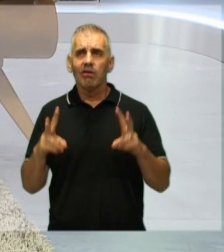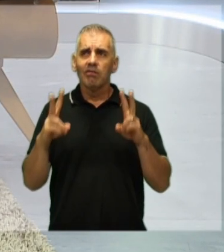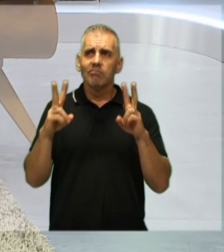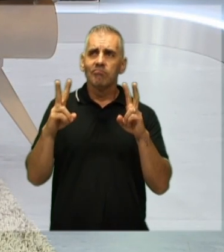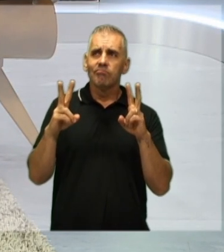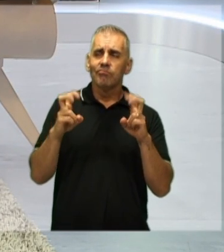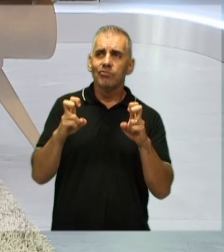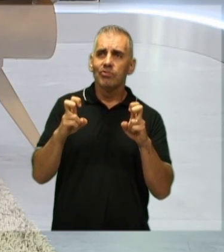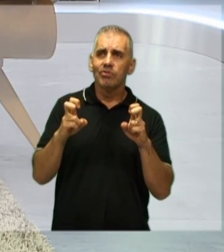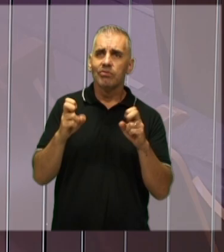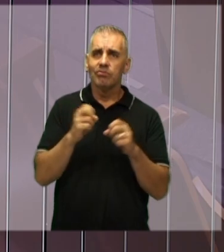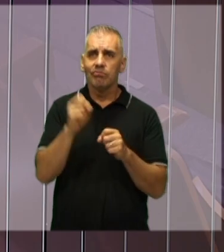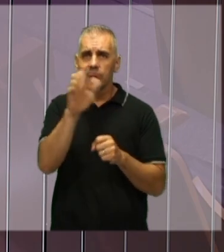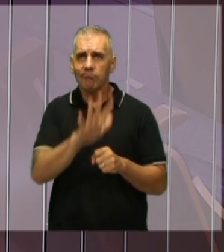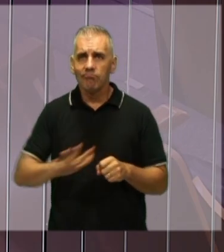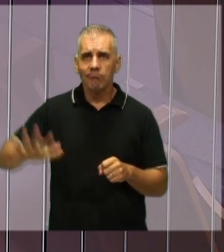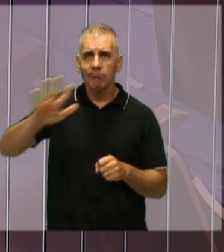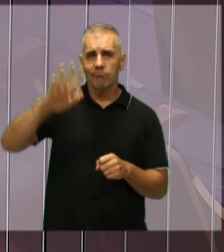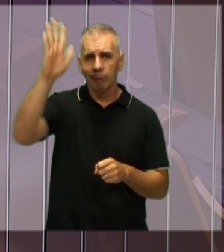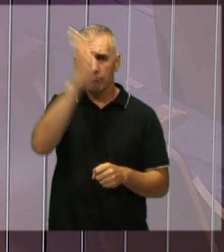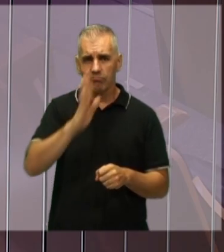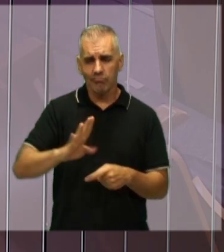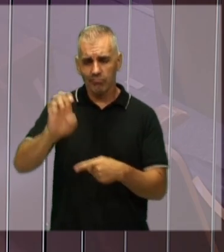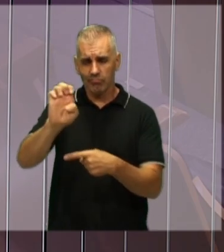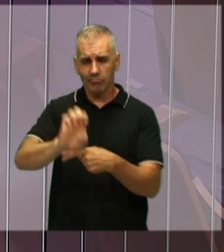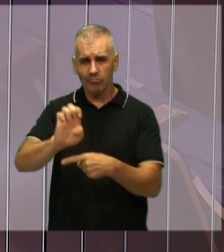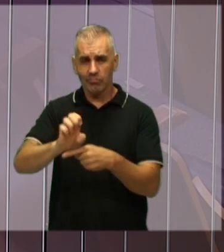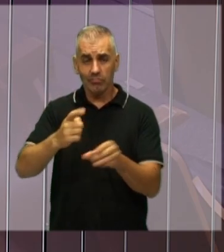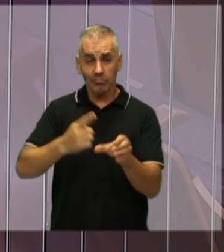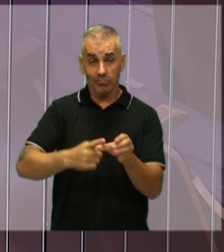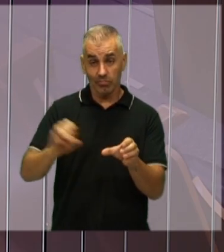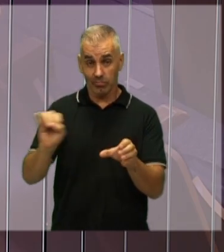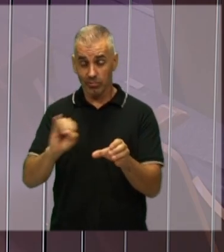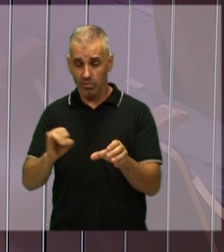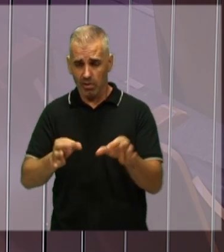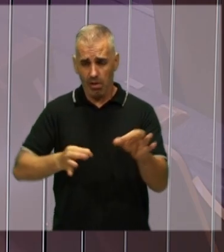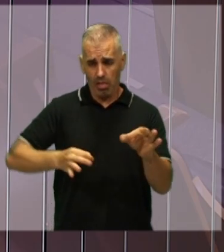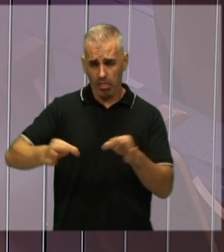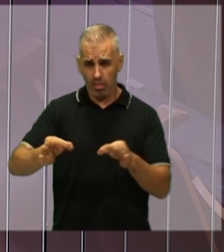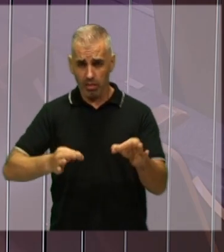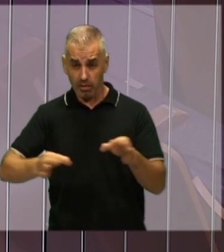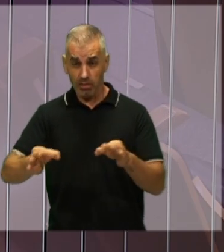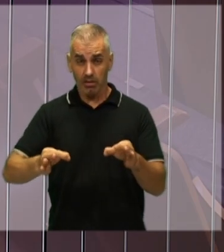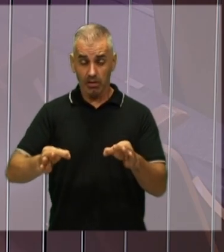nível nacional e estadual aqui no município de Itajaí? É a reorganização